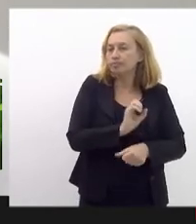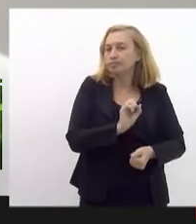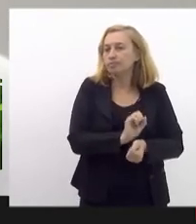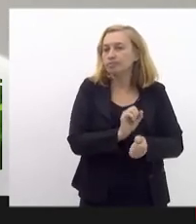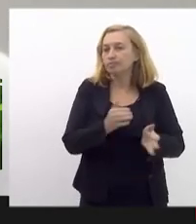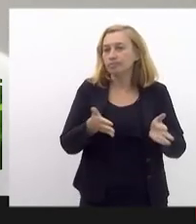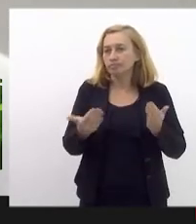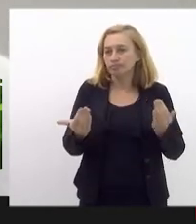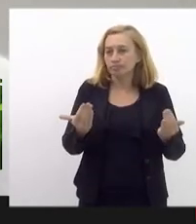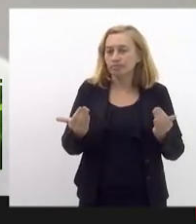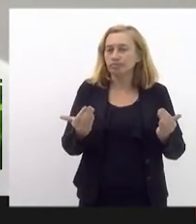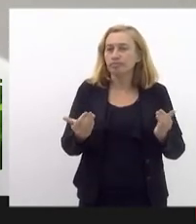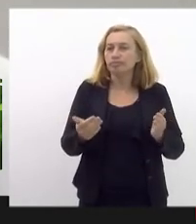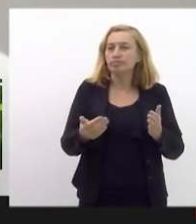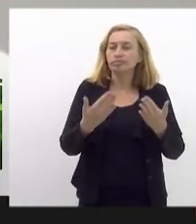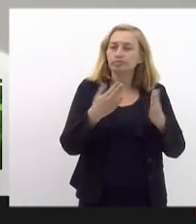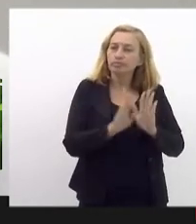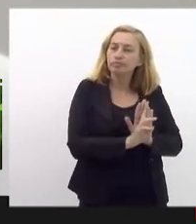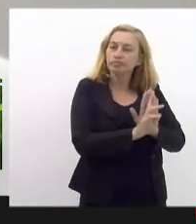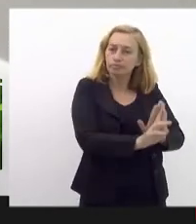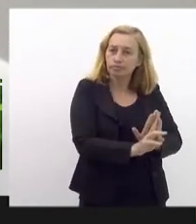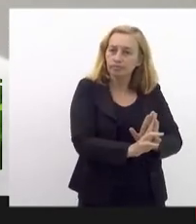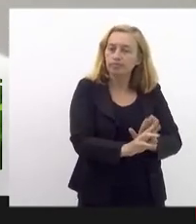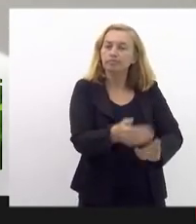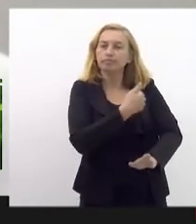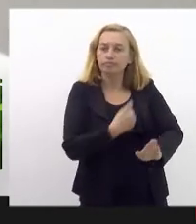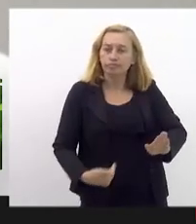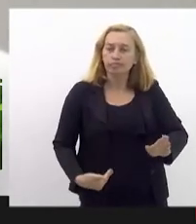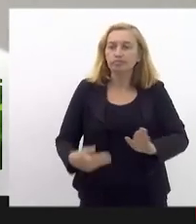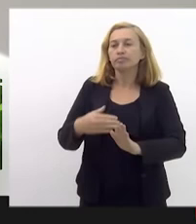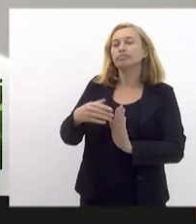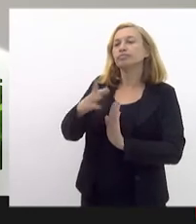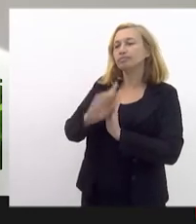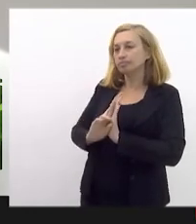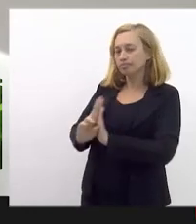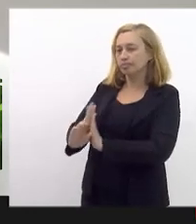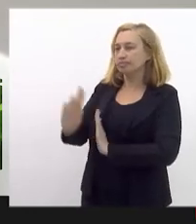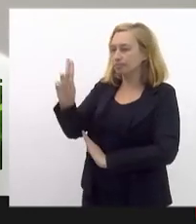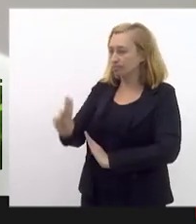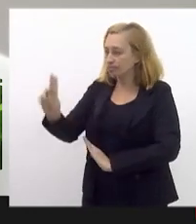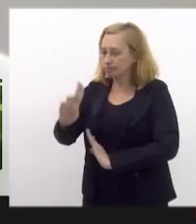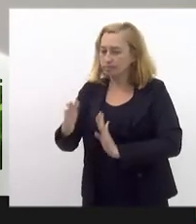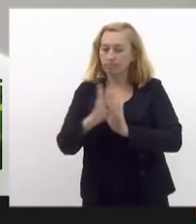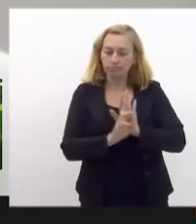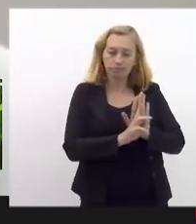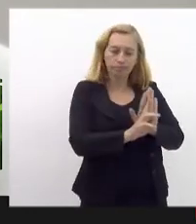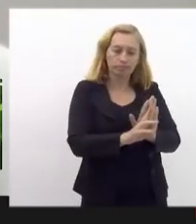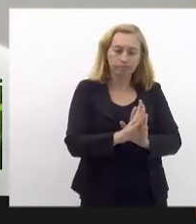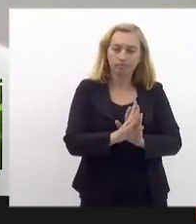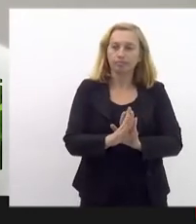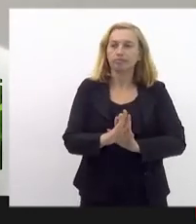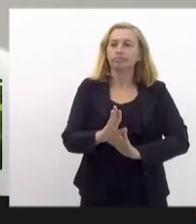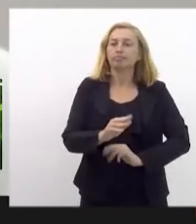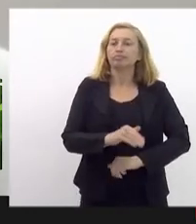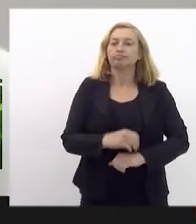né, os representantes do governo, das universidades, e que o setor empresarial também tivesse